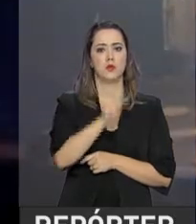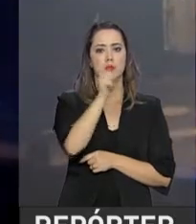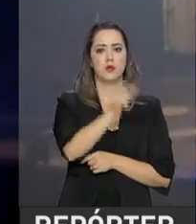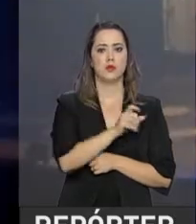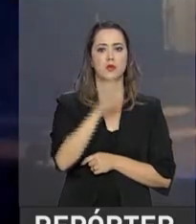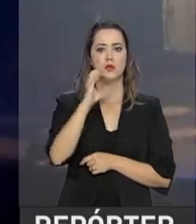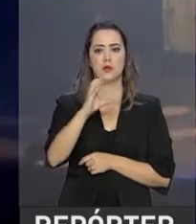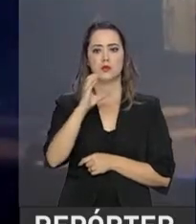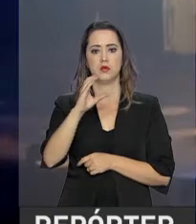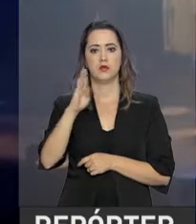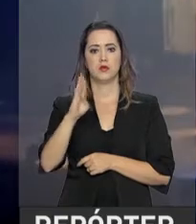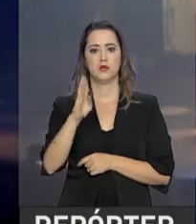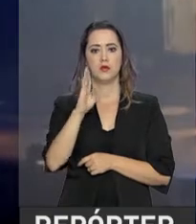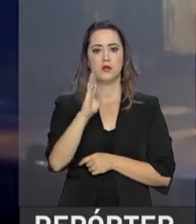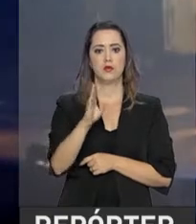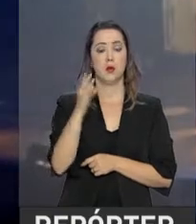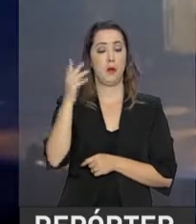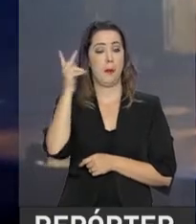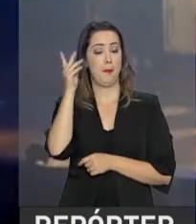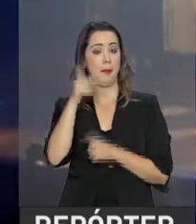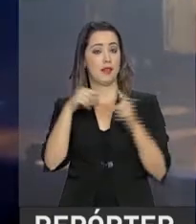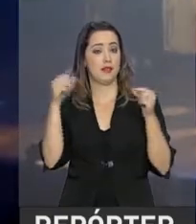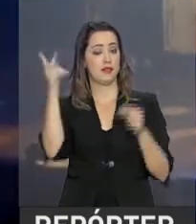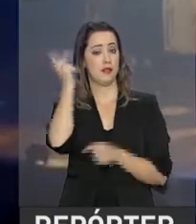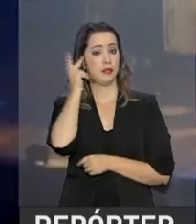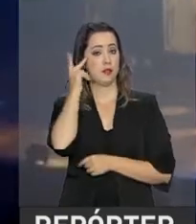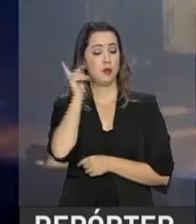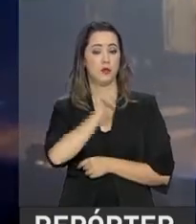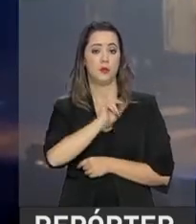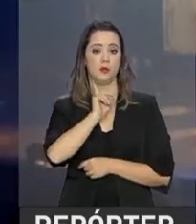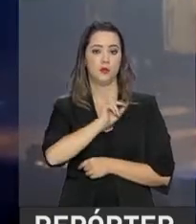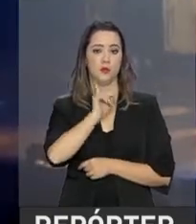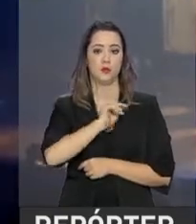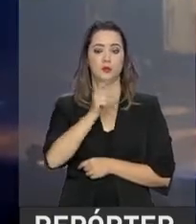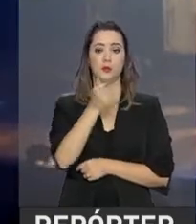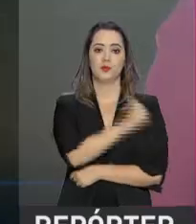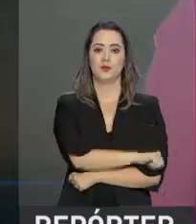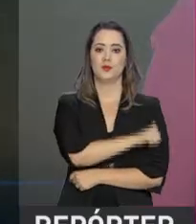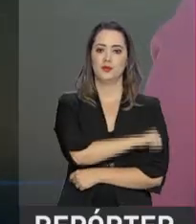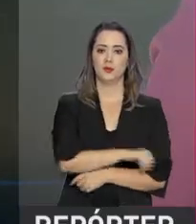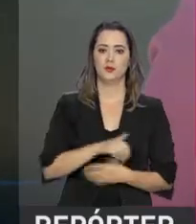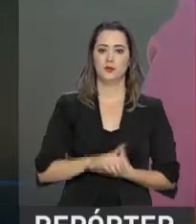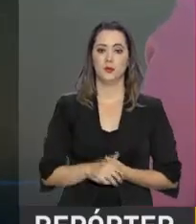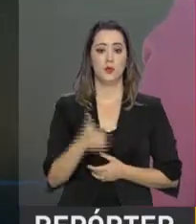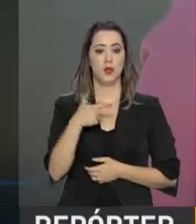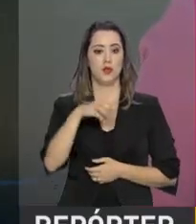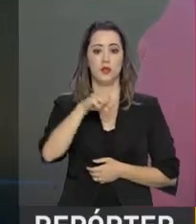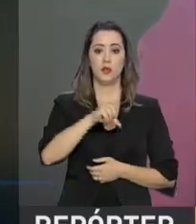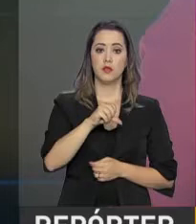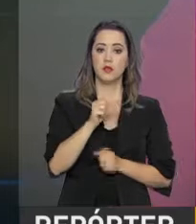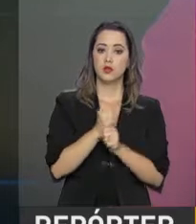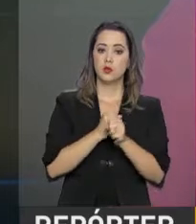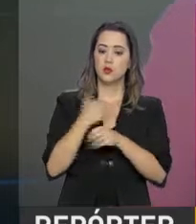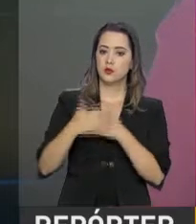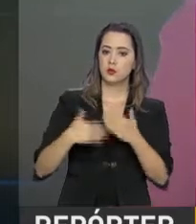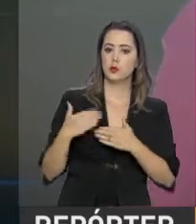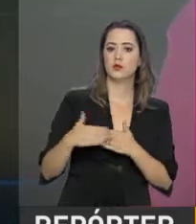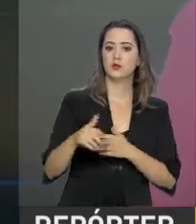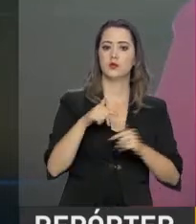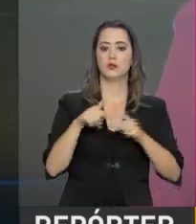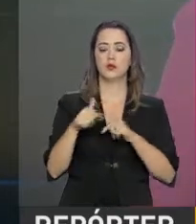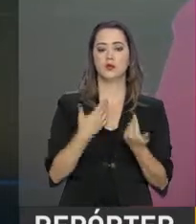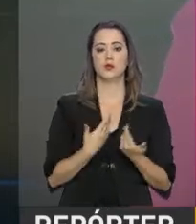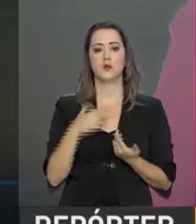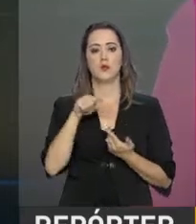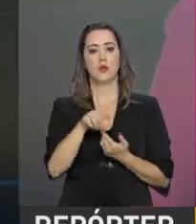no CCBBs de Brasília, São Paulo, Belo Horizonte e Rio de Janeiro. Em 29 anos de atuação, os centros